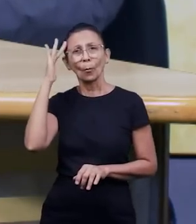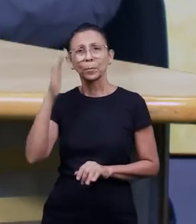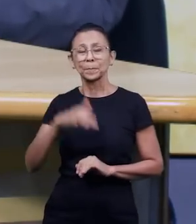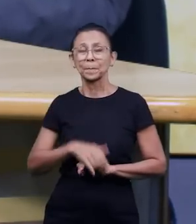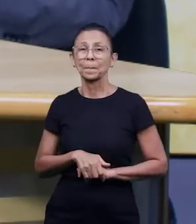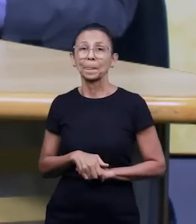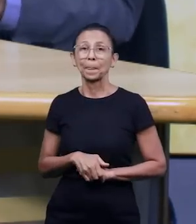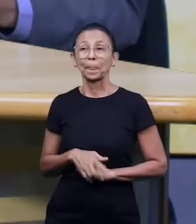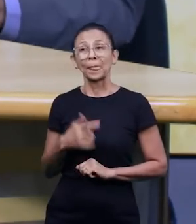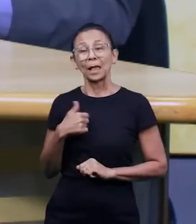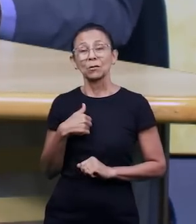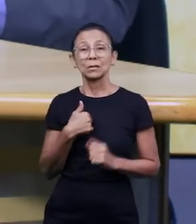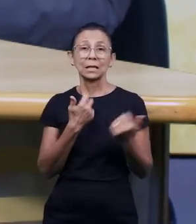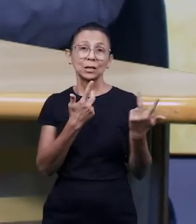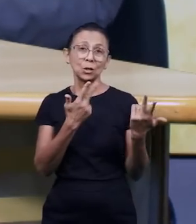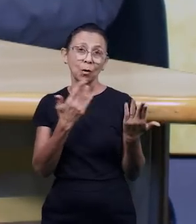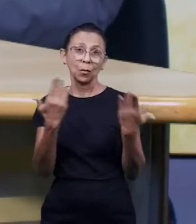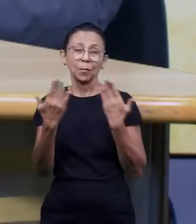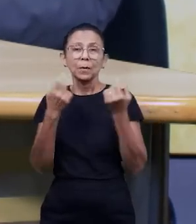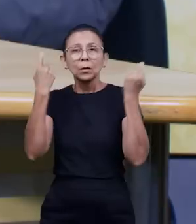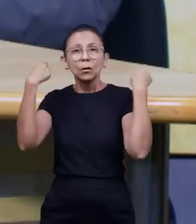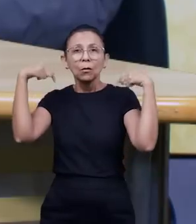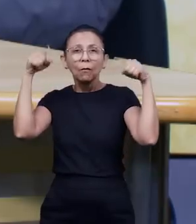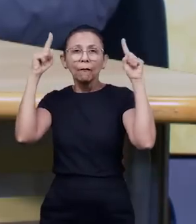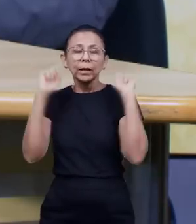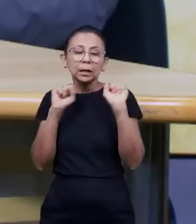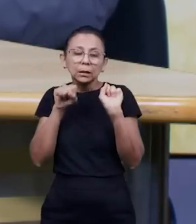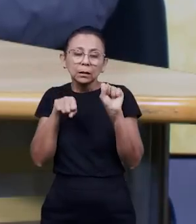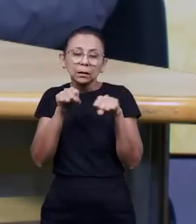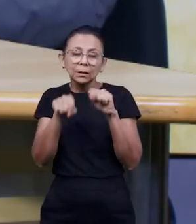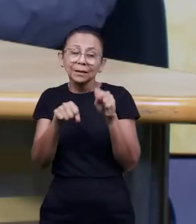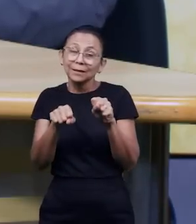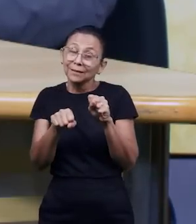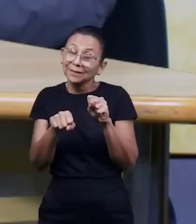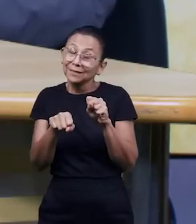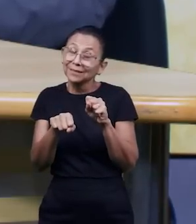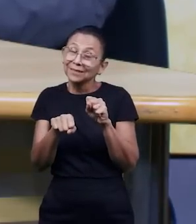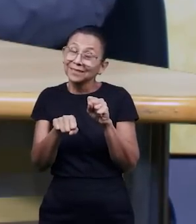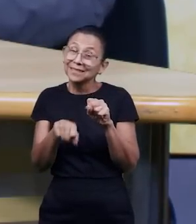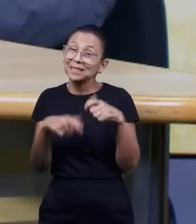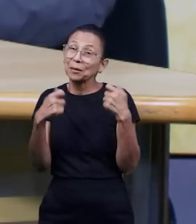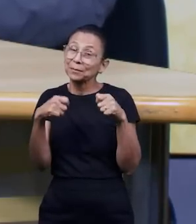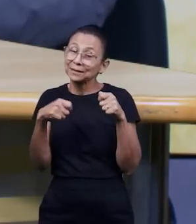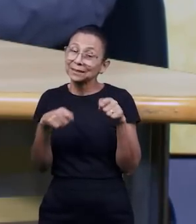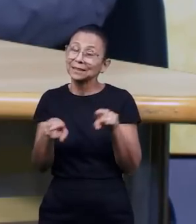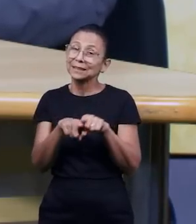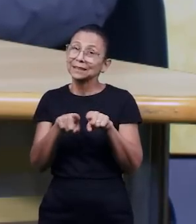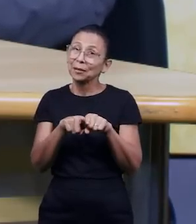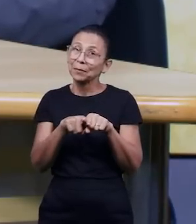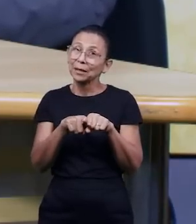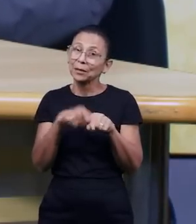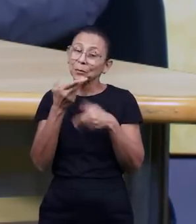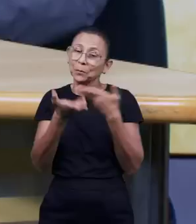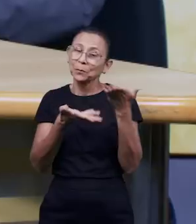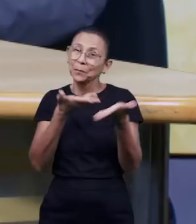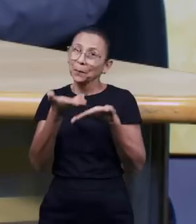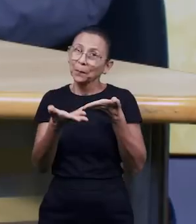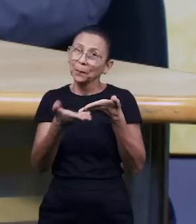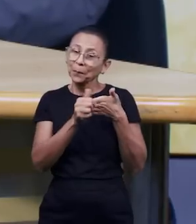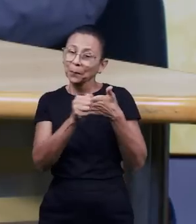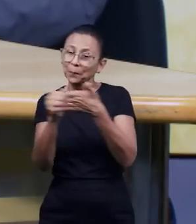Mas, pois é, pastor, essa é a grande dificuldade, ninguém me entende. Vocês só pensam naquilo que é o lado de vocês não entendem o lado da